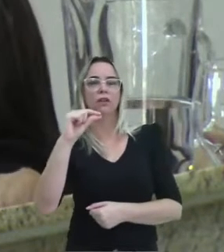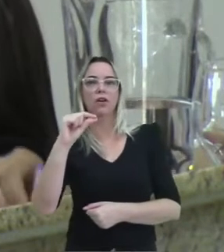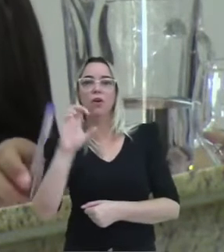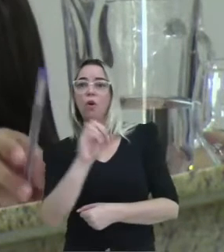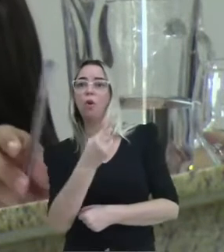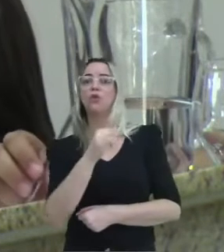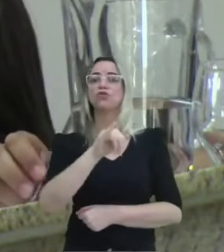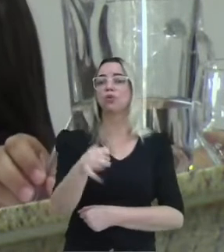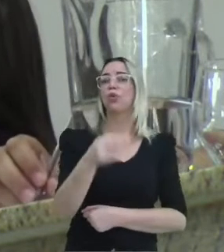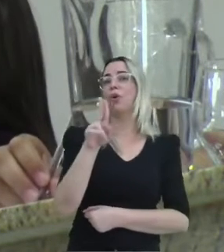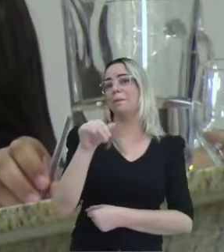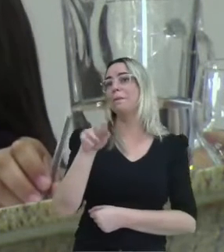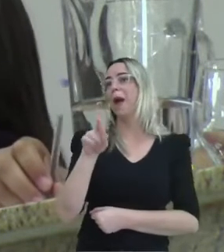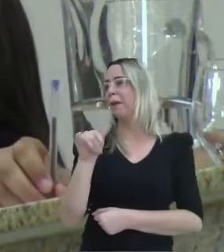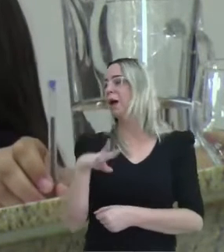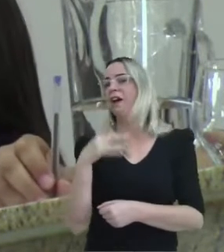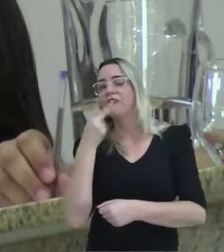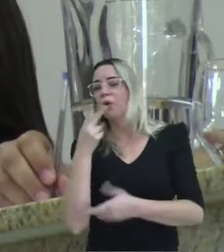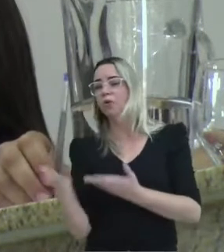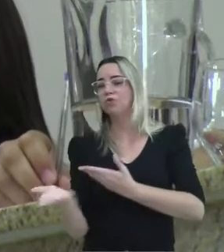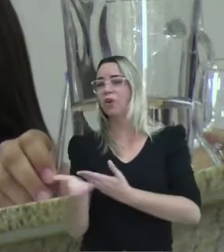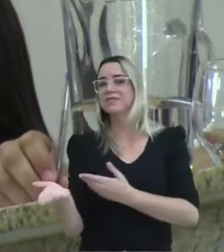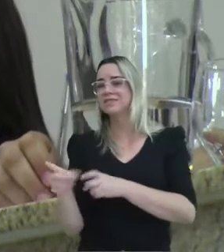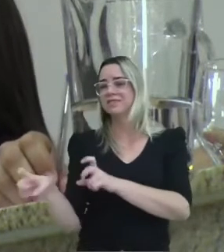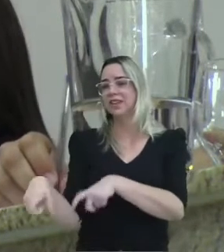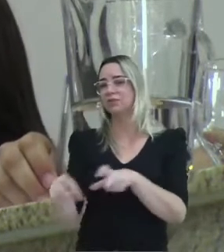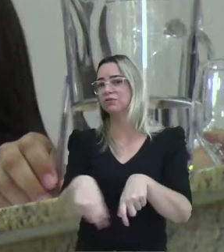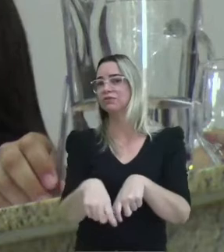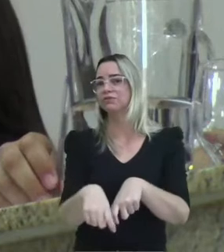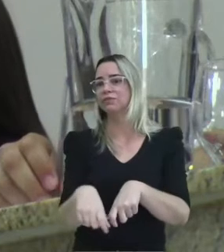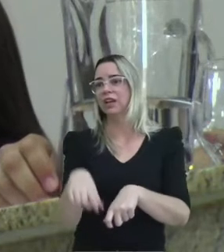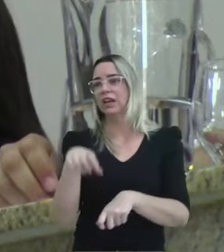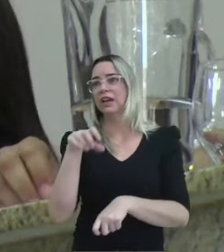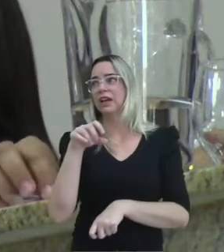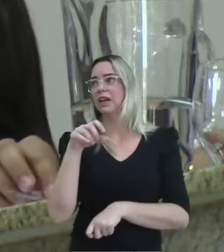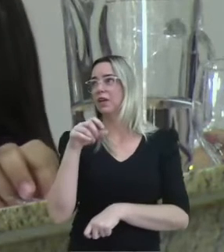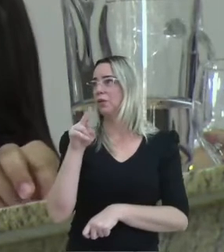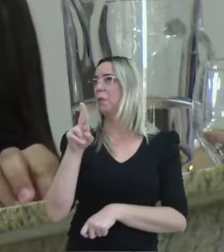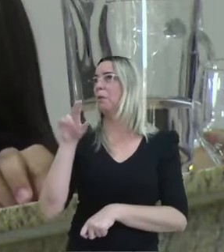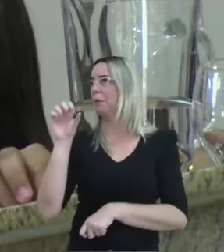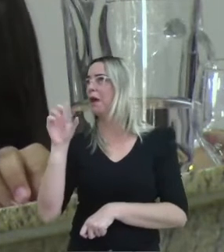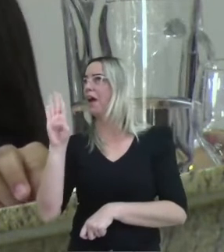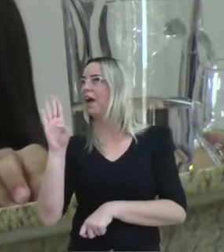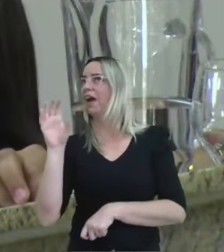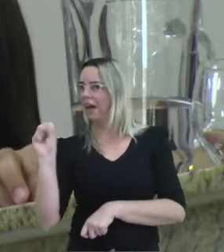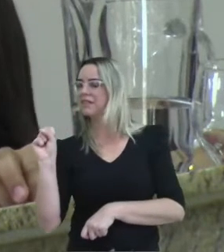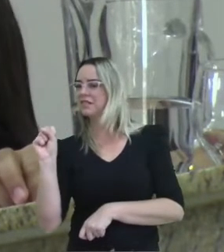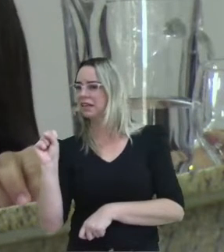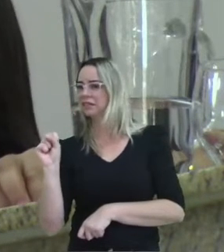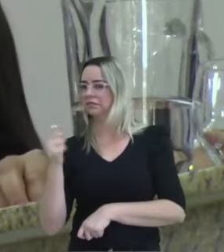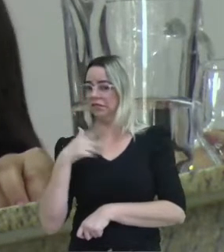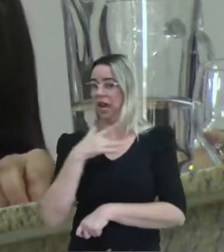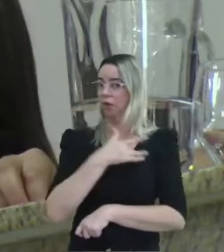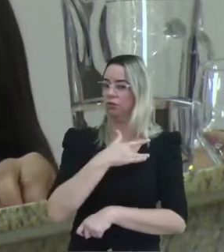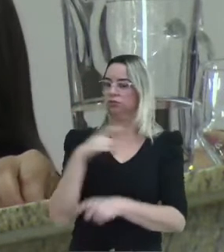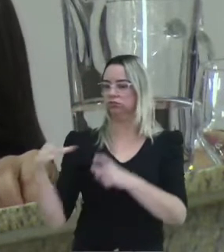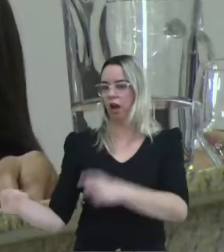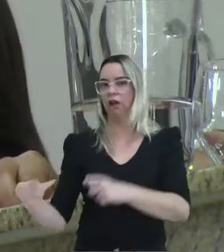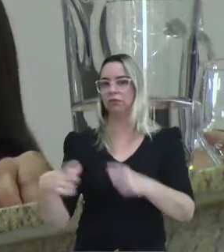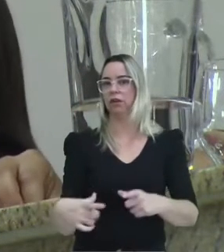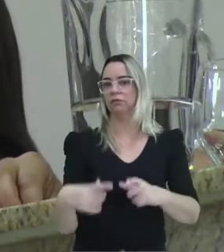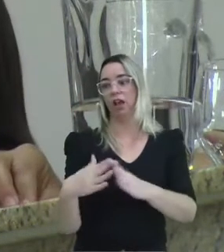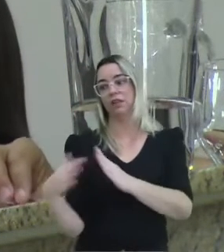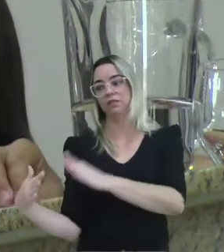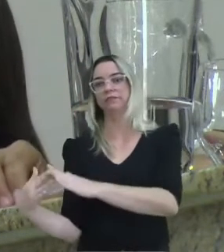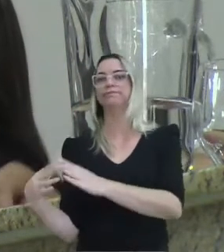ela me disse que assim que organizar todos os UBS, que local, os médicos, vai sim fazer isso aí. Então, muito bom,